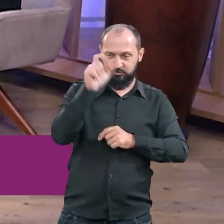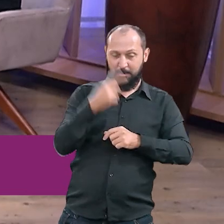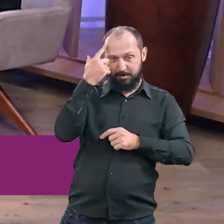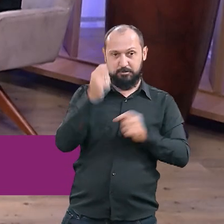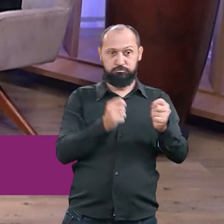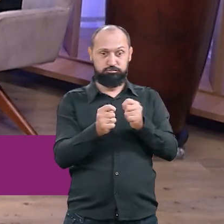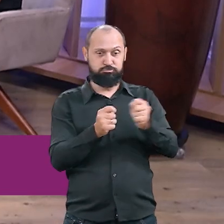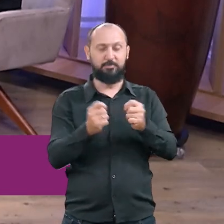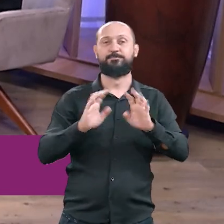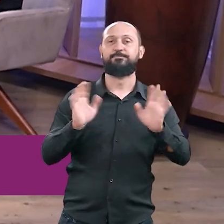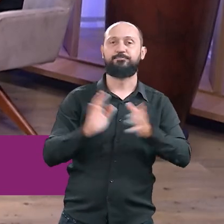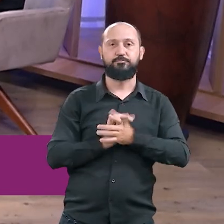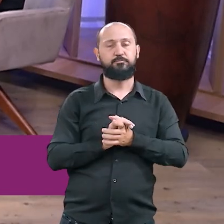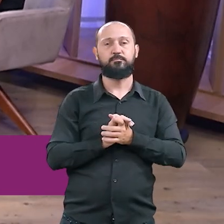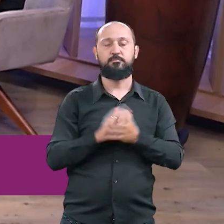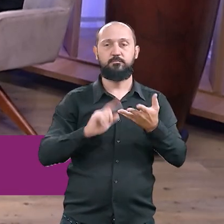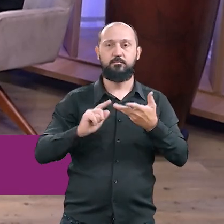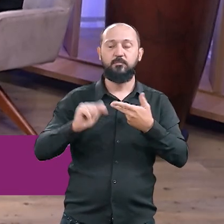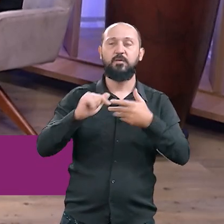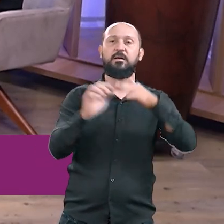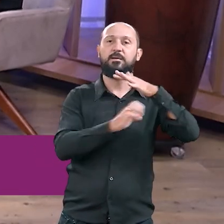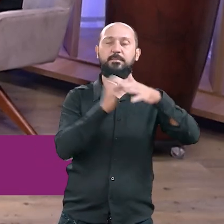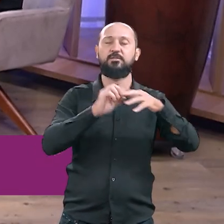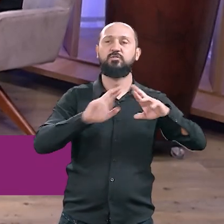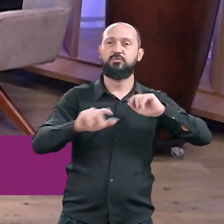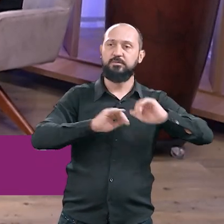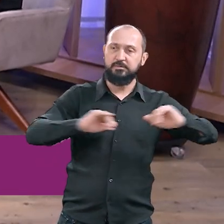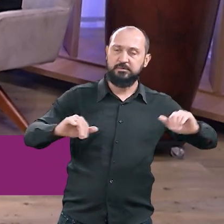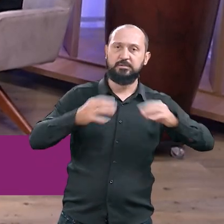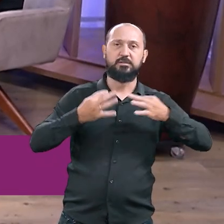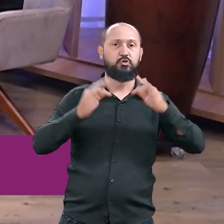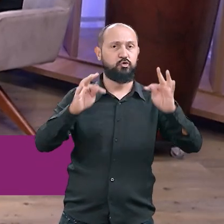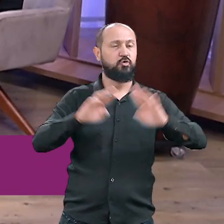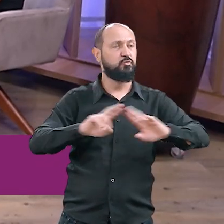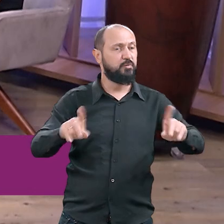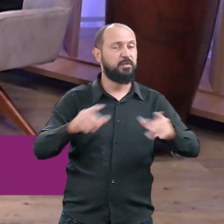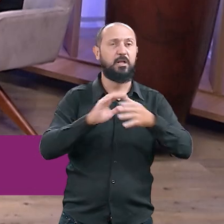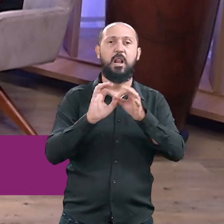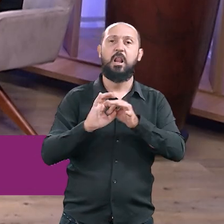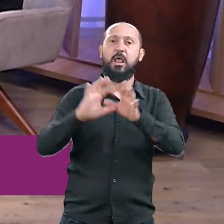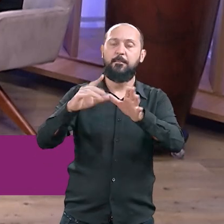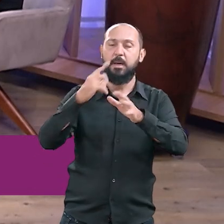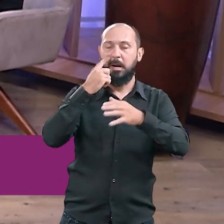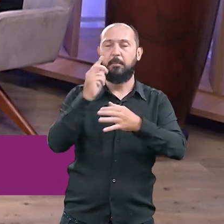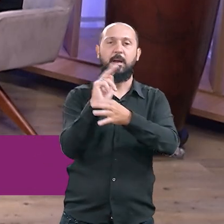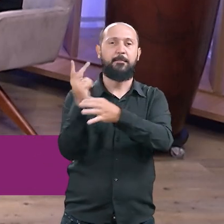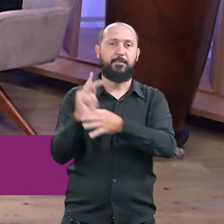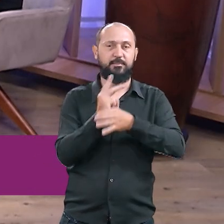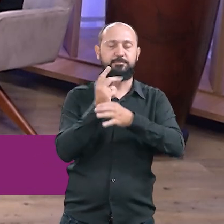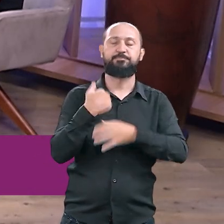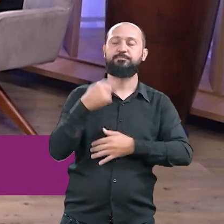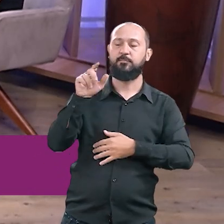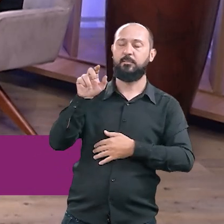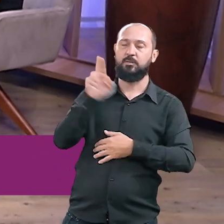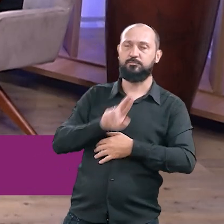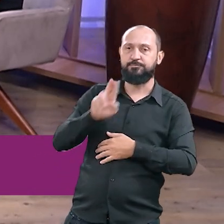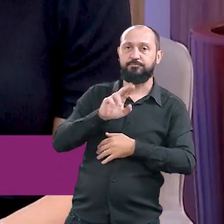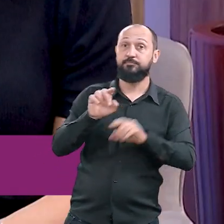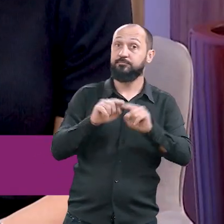empresário? Acho que o primeiro ponto para a gente dar uma desmistificada é a gente também não achar que a inteligência artificial é